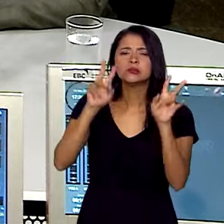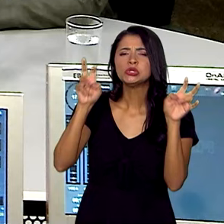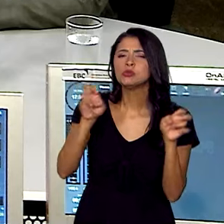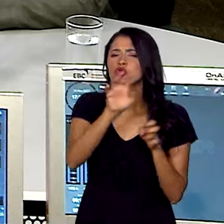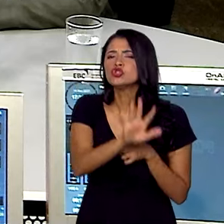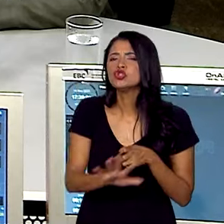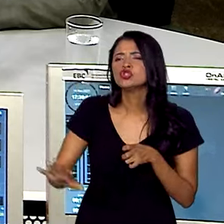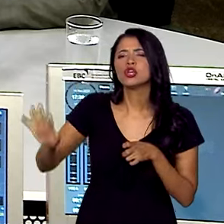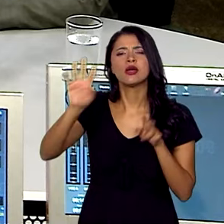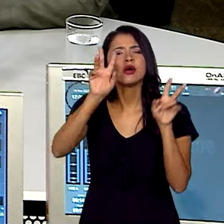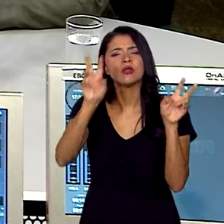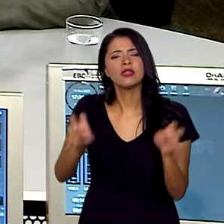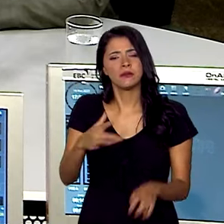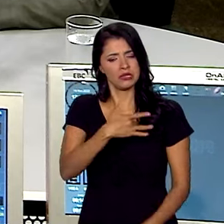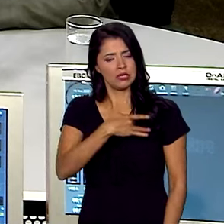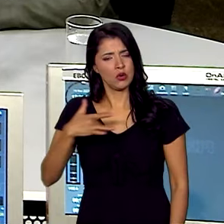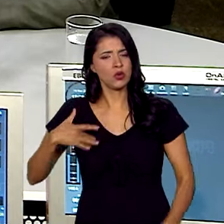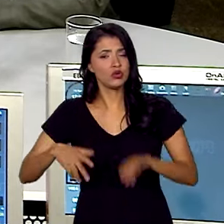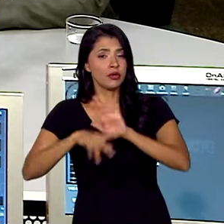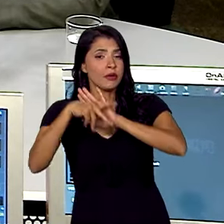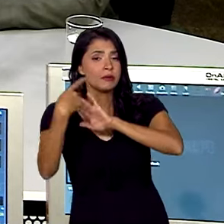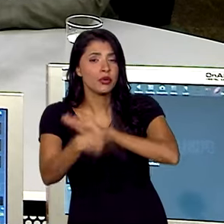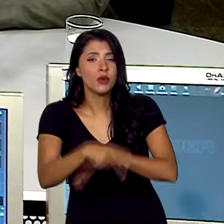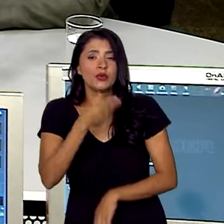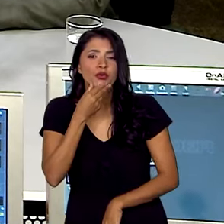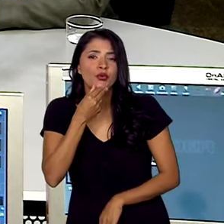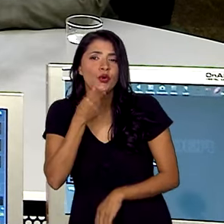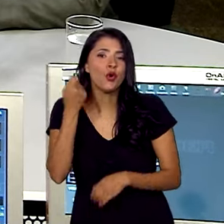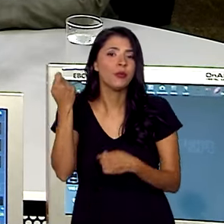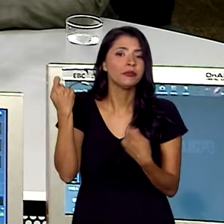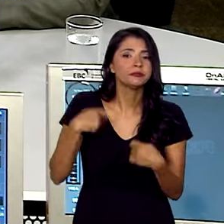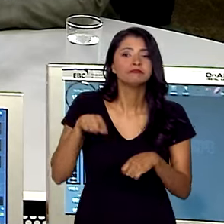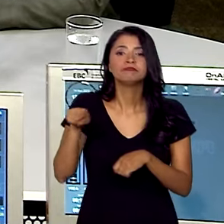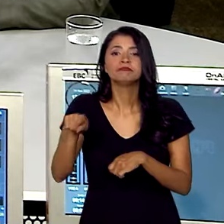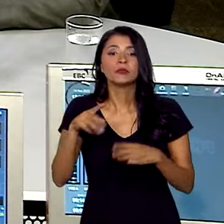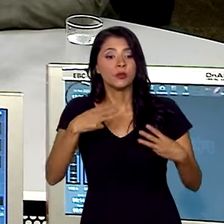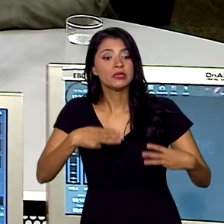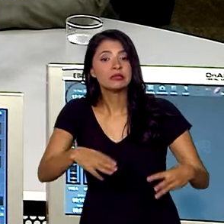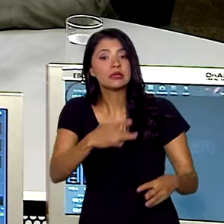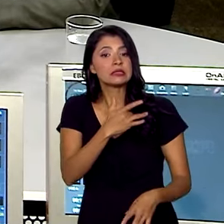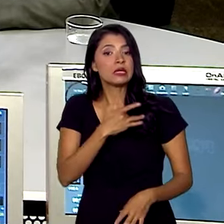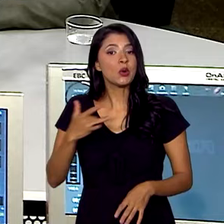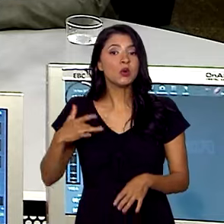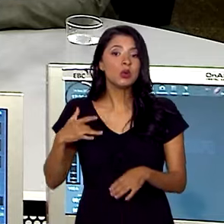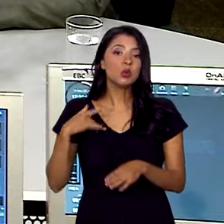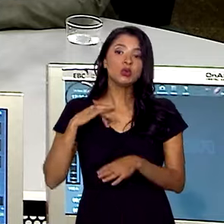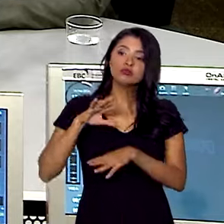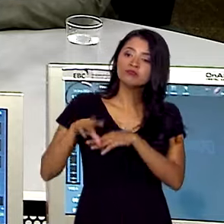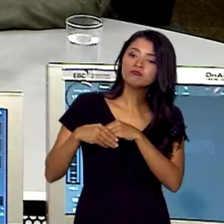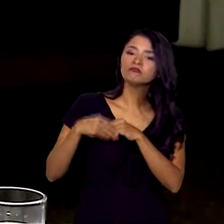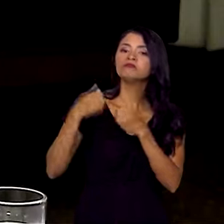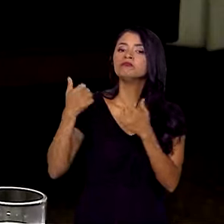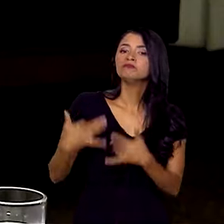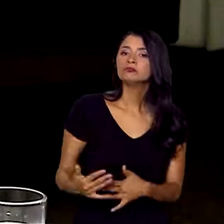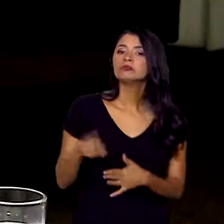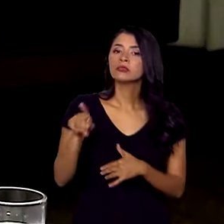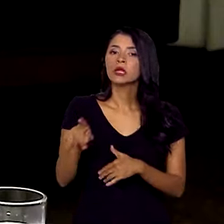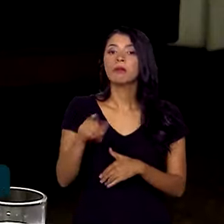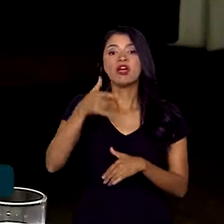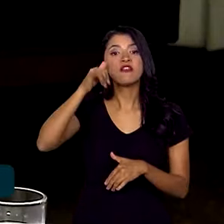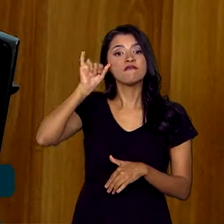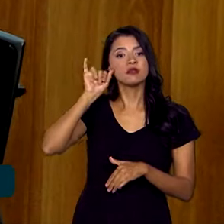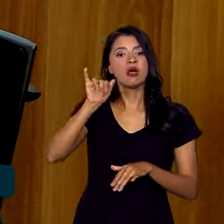geral da saúde do homem o que é que justifica as ações do ministério da saúde e na prevenção de doenças